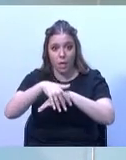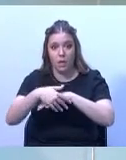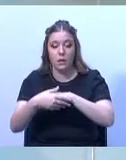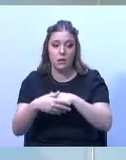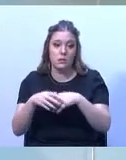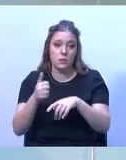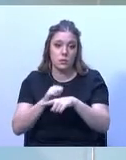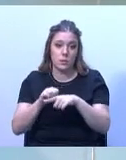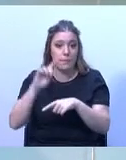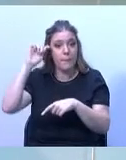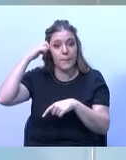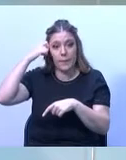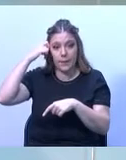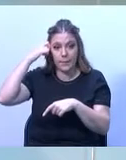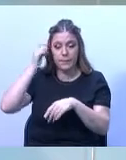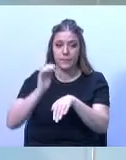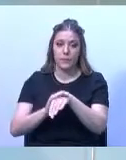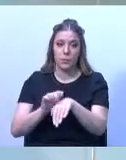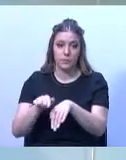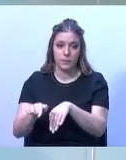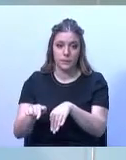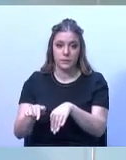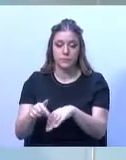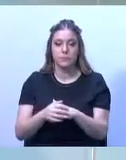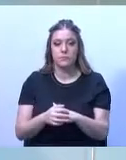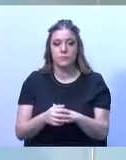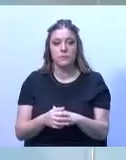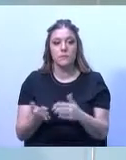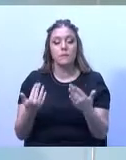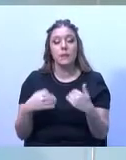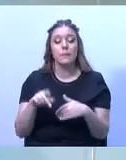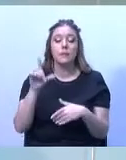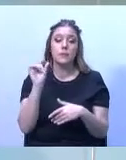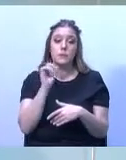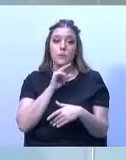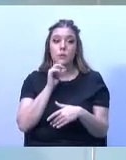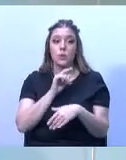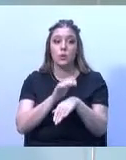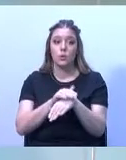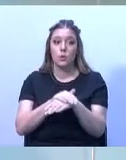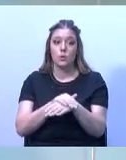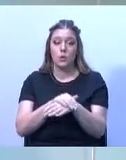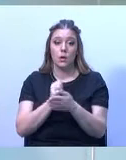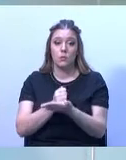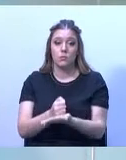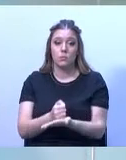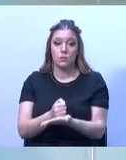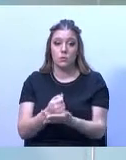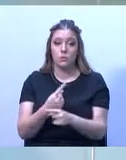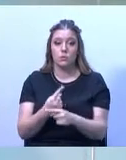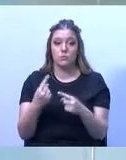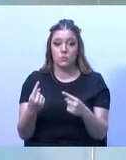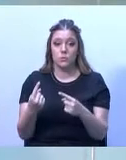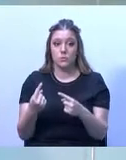o sapato. Pronto. Mas também, provavelmente, aí pelos apoios. Porque